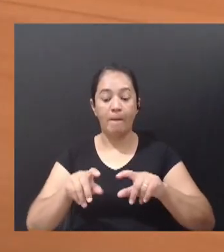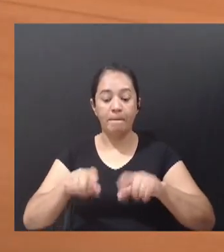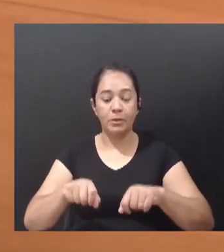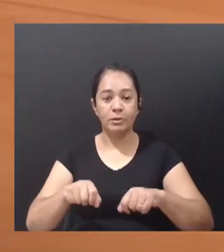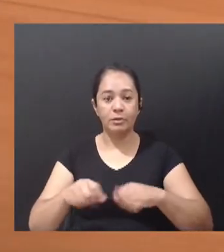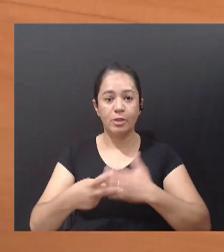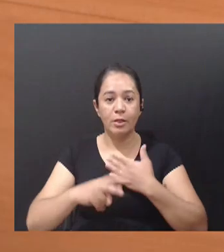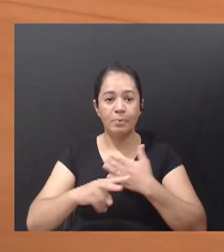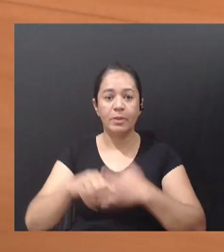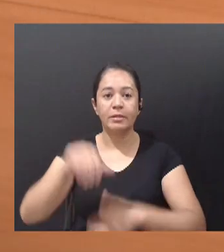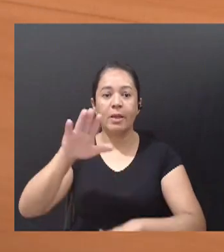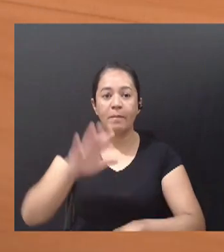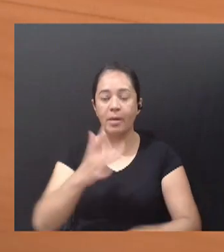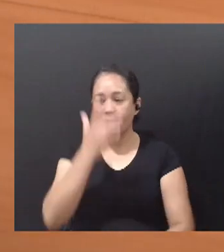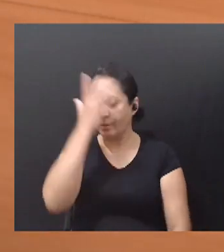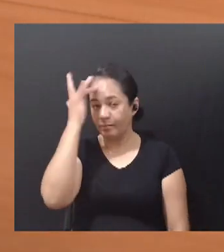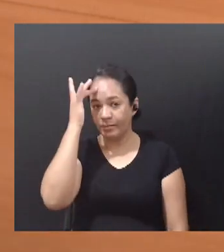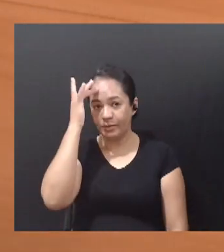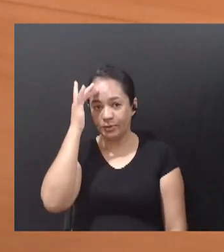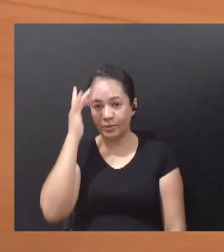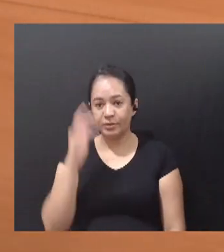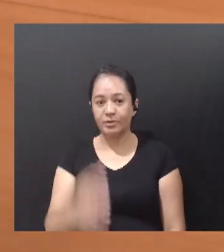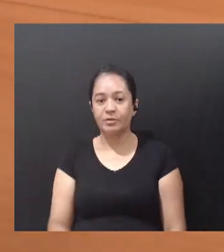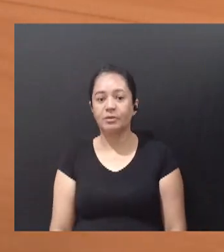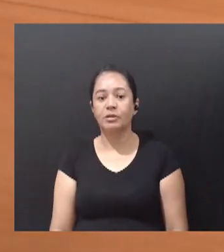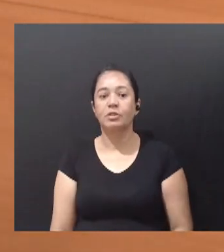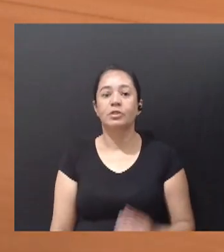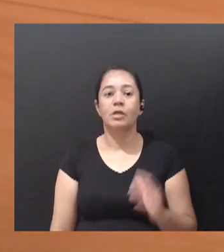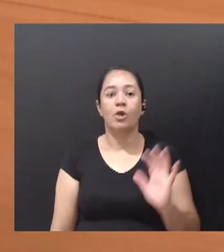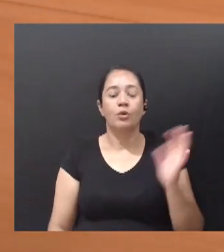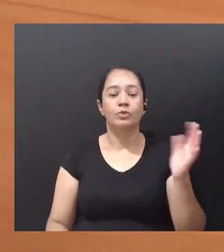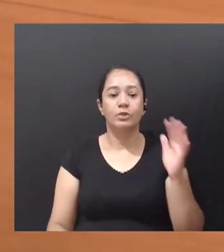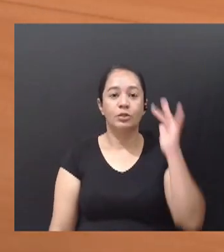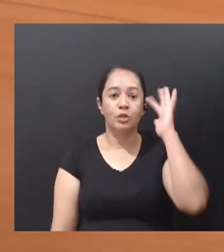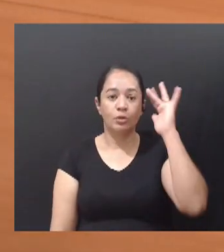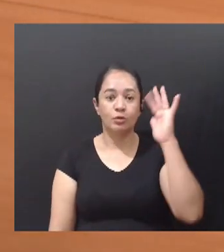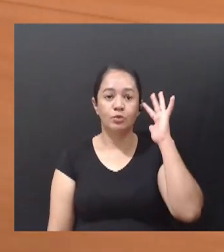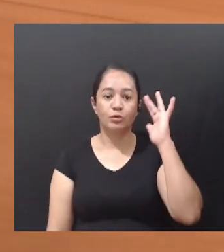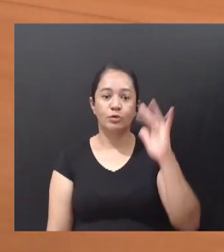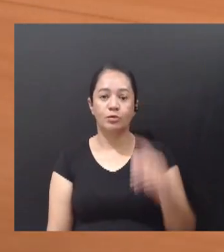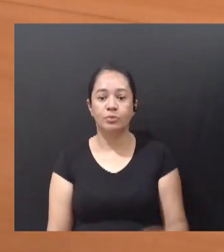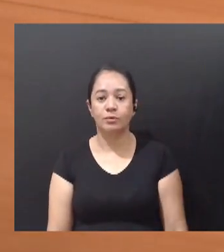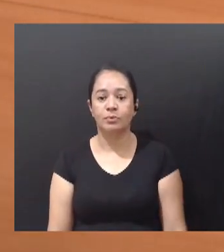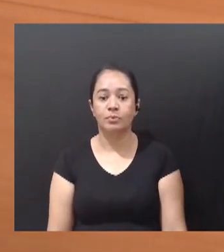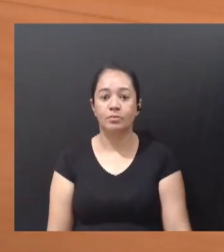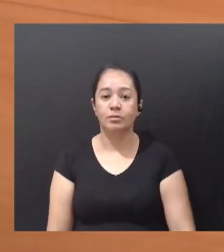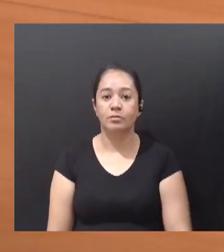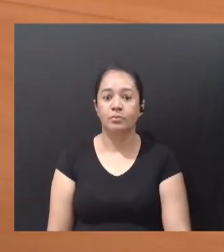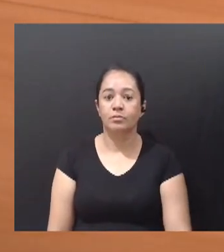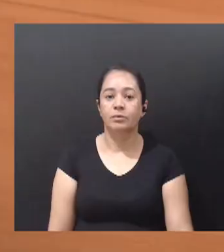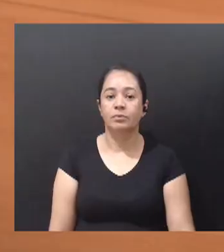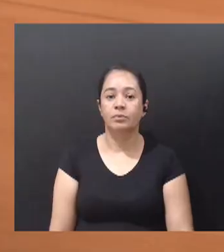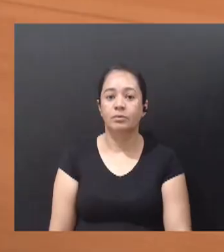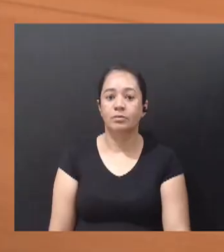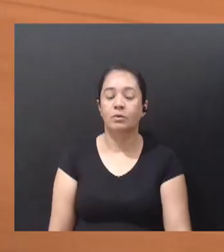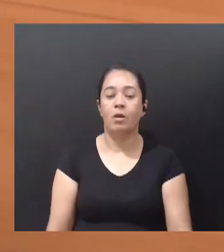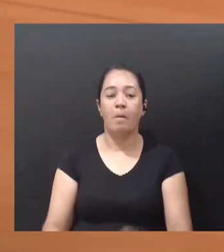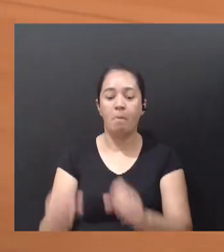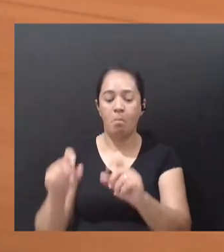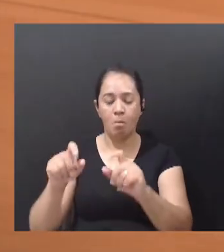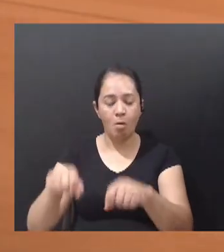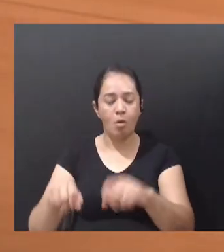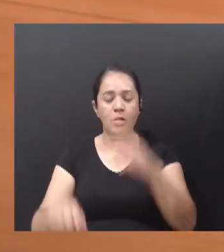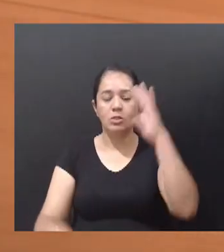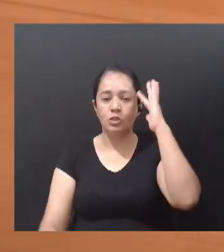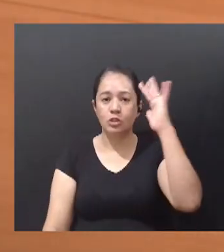e fazer com que mais pessoas realizem os sonhos, que tem muito a ver sobre isso. A questão do poder de sonhar, tá ligado? E o poder